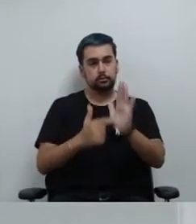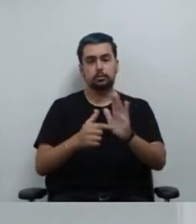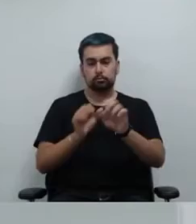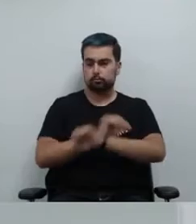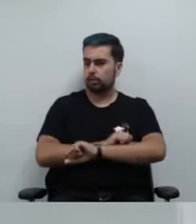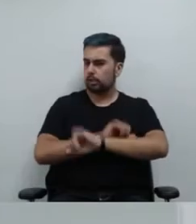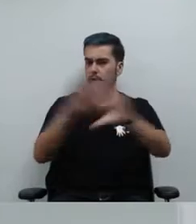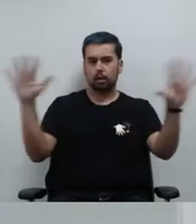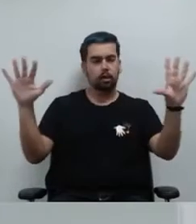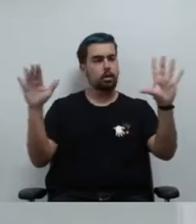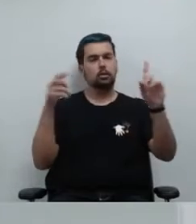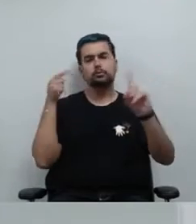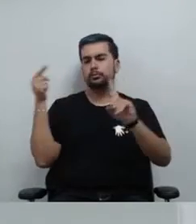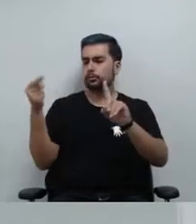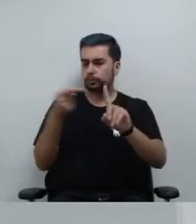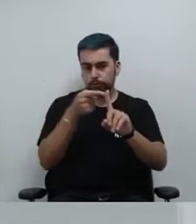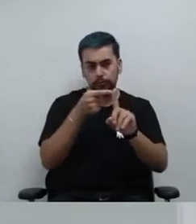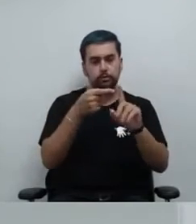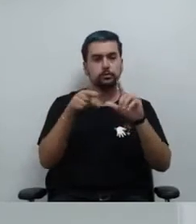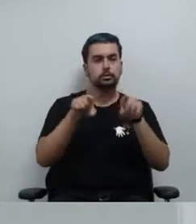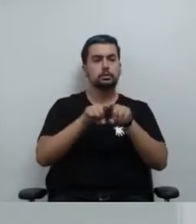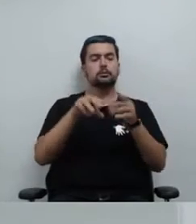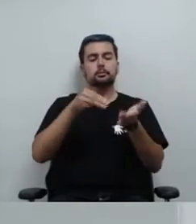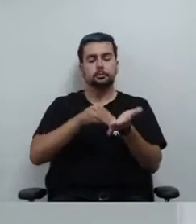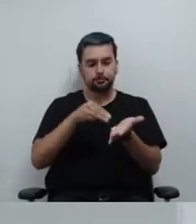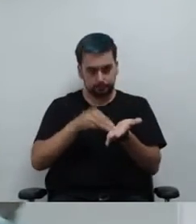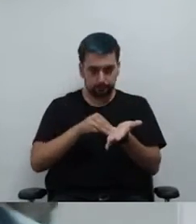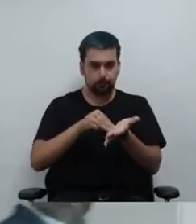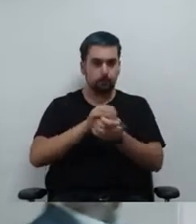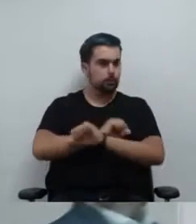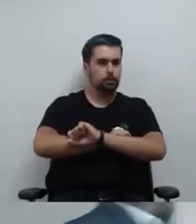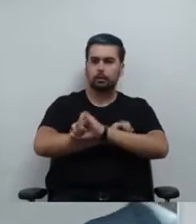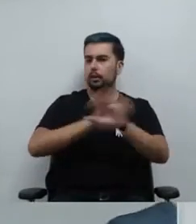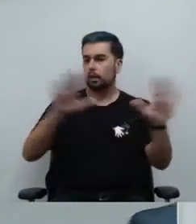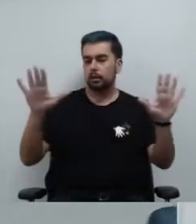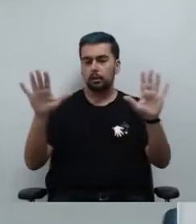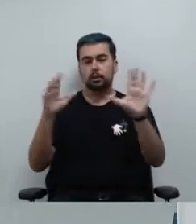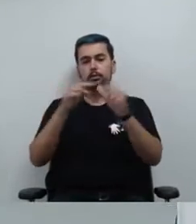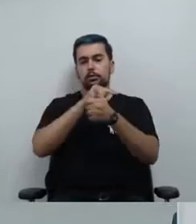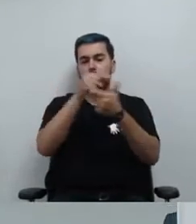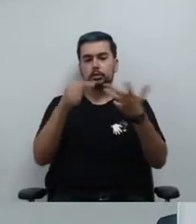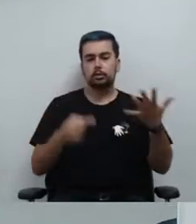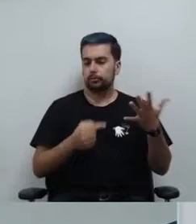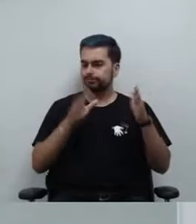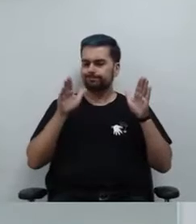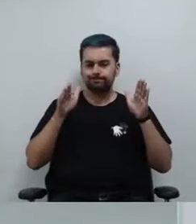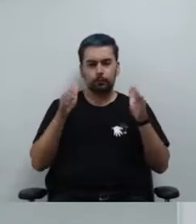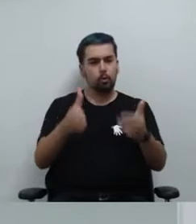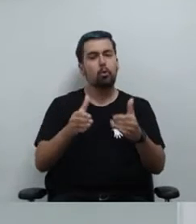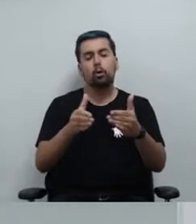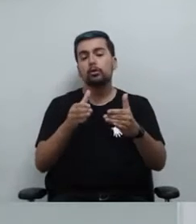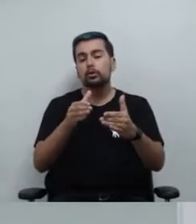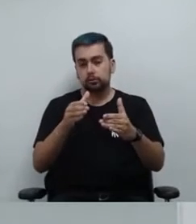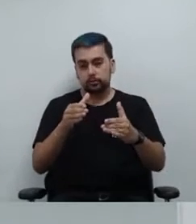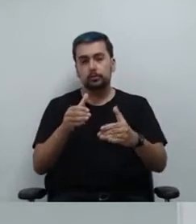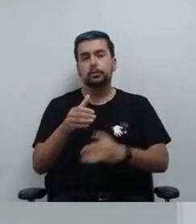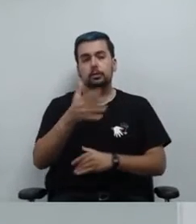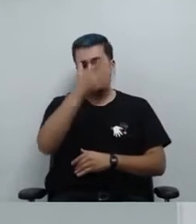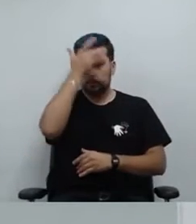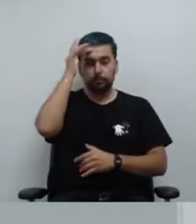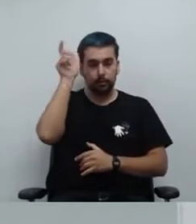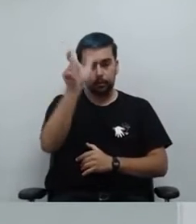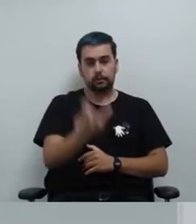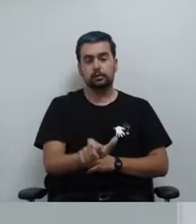clara, objetiva e metódica, né? Deixou muito claro os pontos bem objetivos e impessoal da pessoa